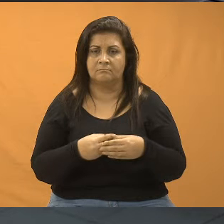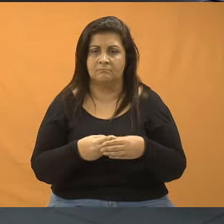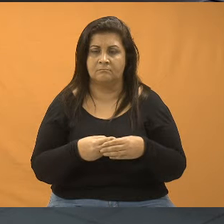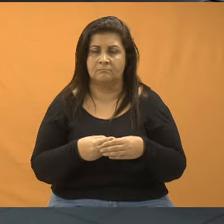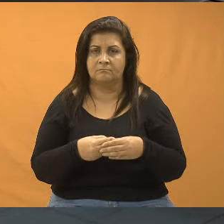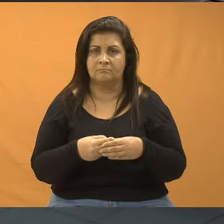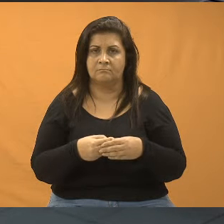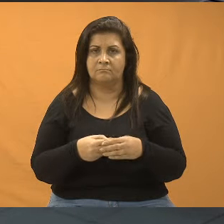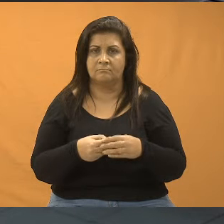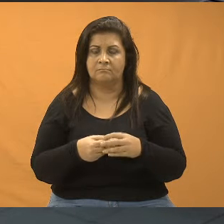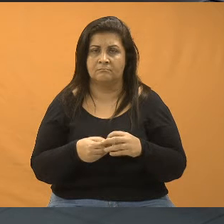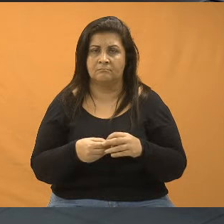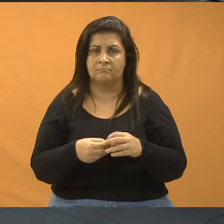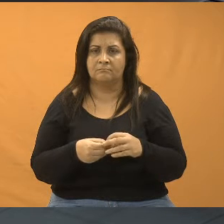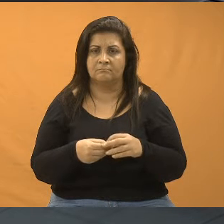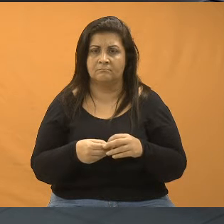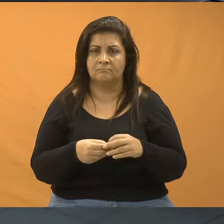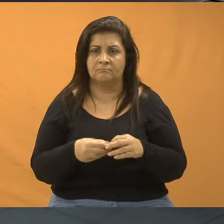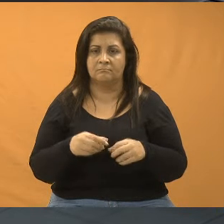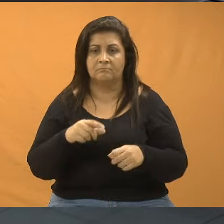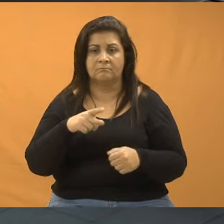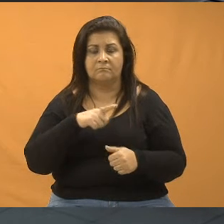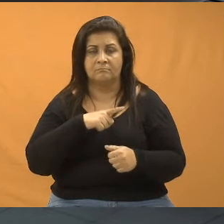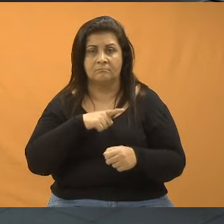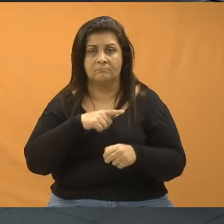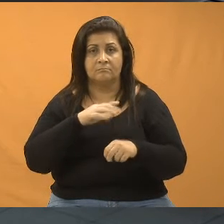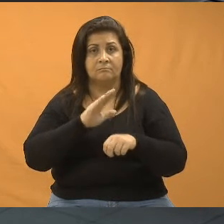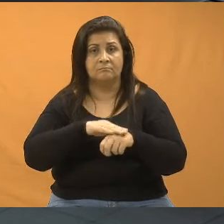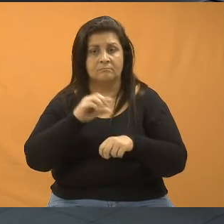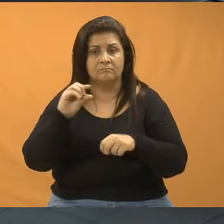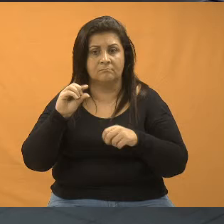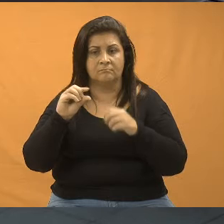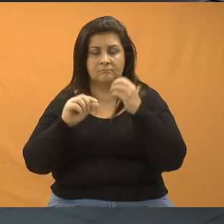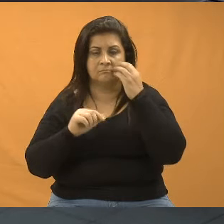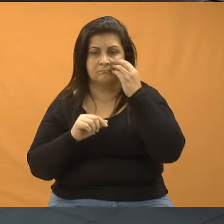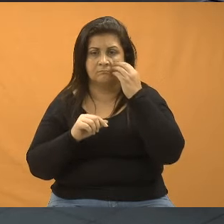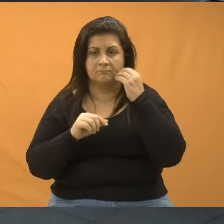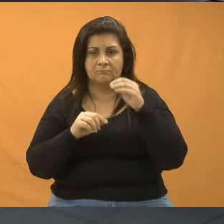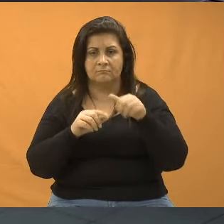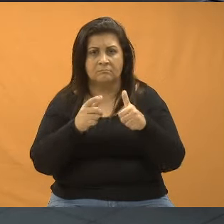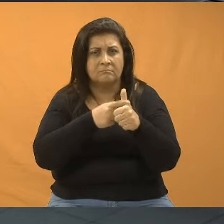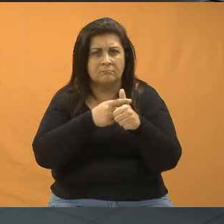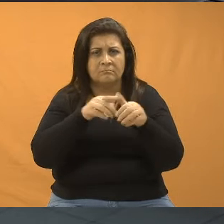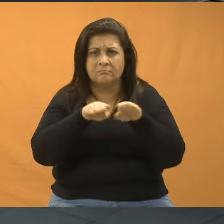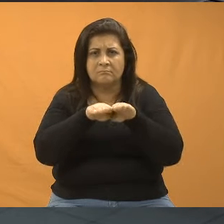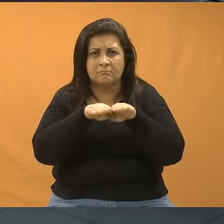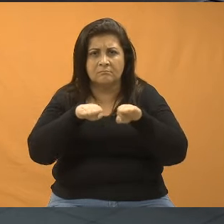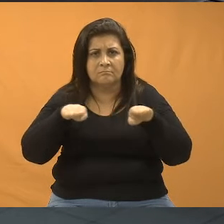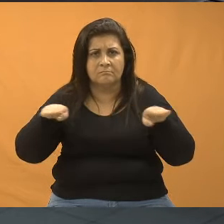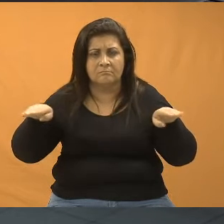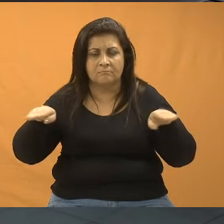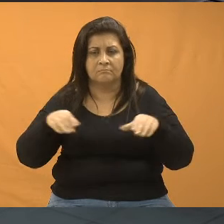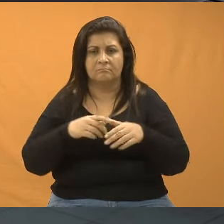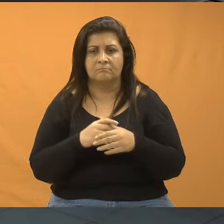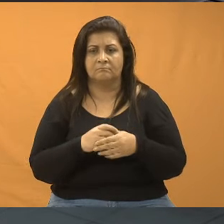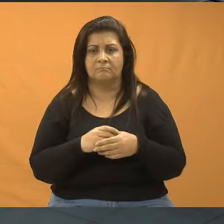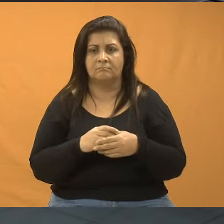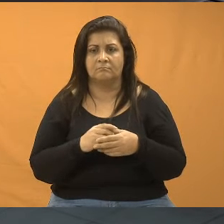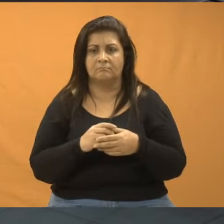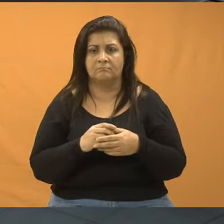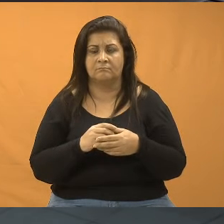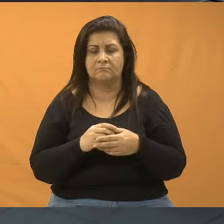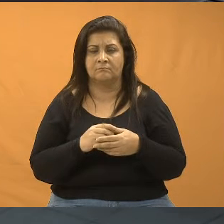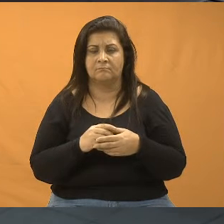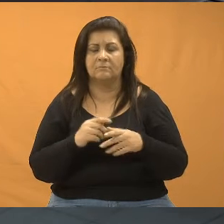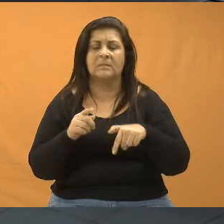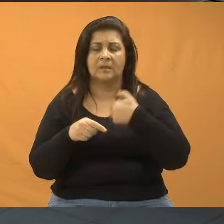Isso, teve um acréscimo pequeno, mas não, está estacionado. A termos reais está estacionado. Na